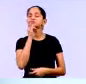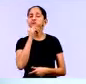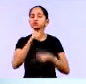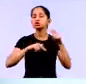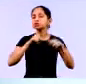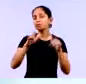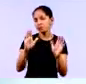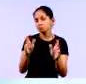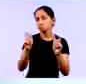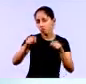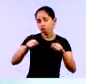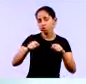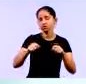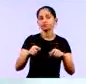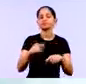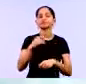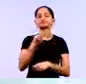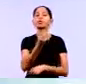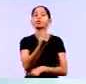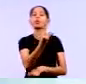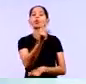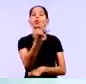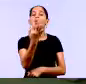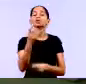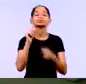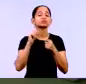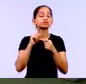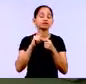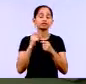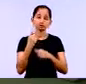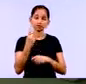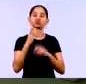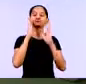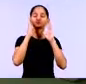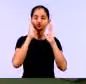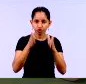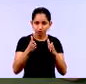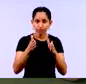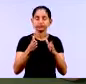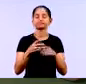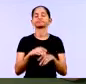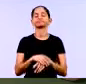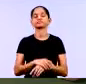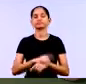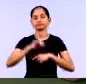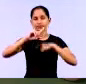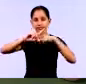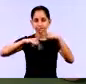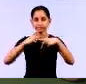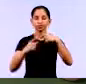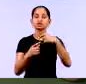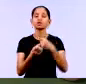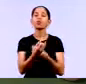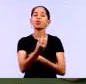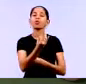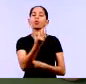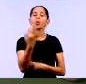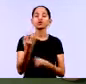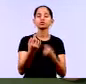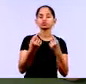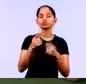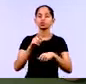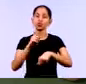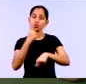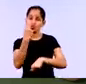obra. Eu já sei a quantidade que eu vou produzir. Sei também o quanto custa uma